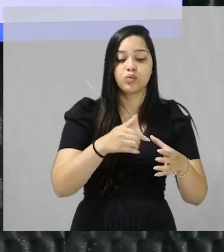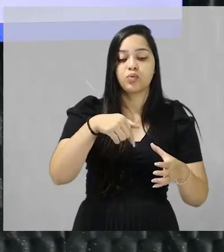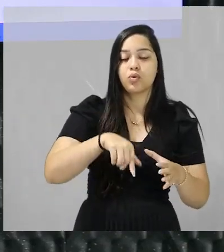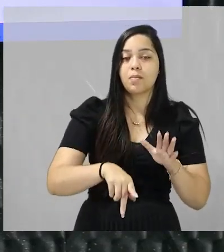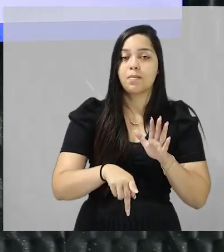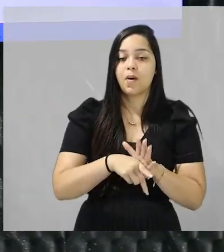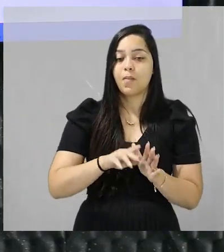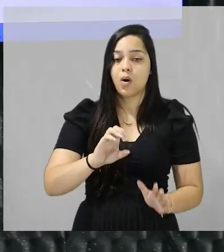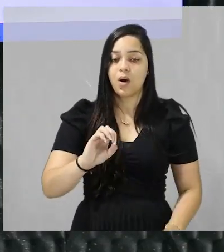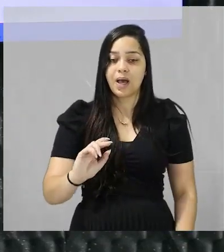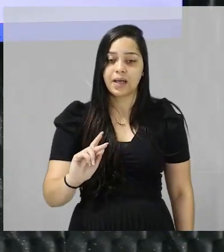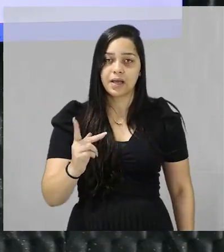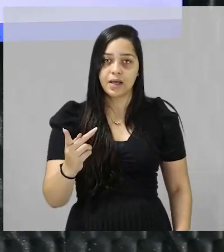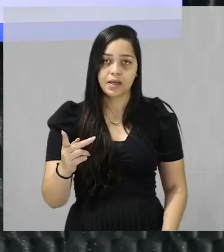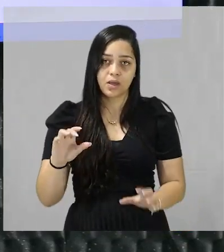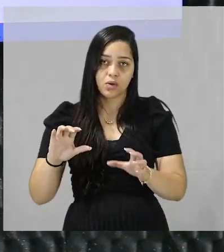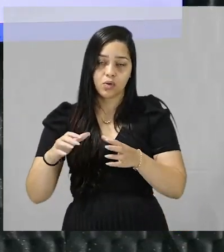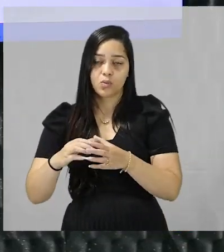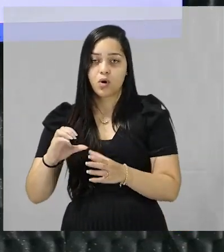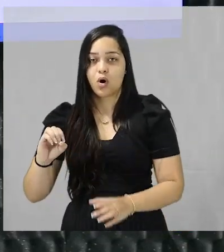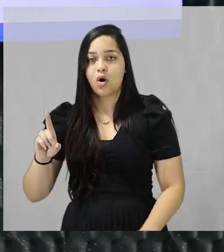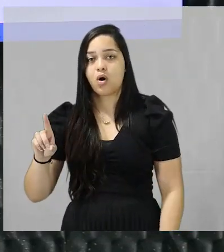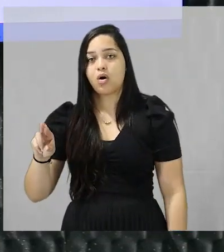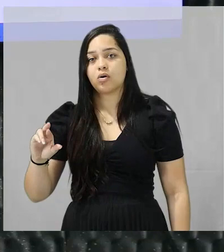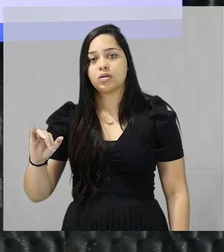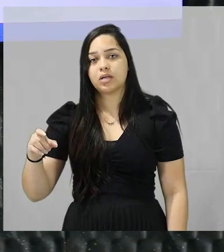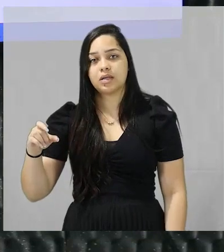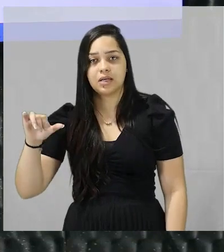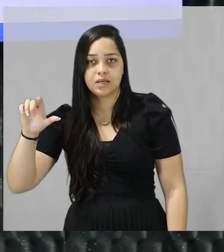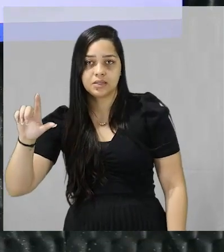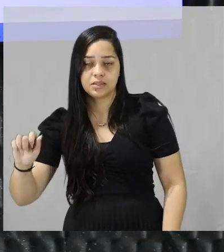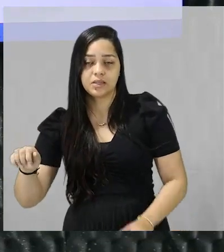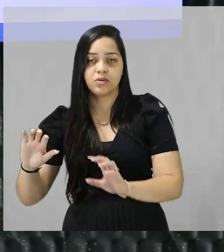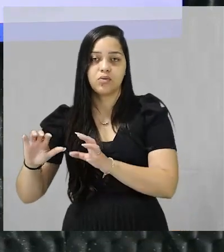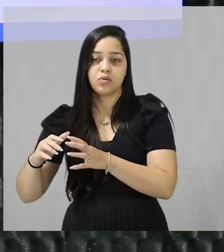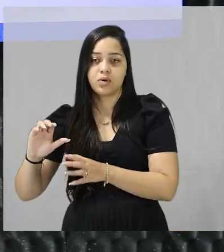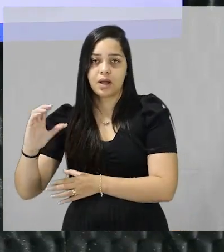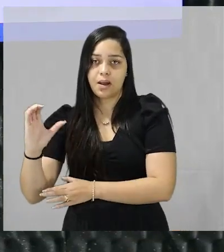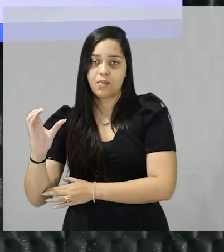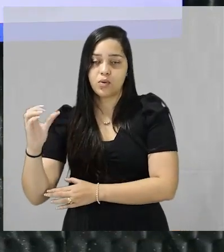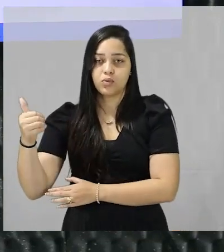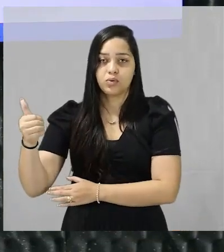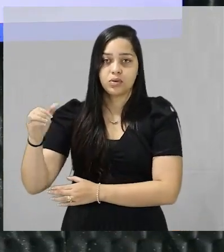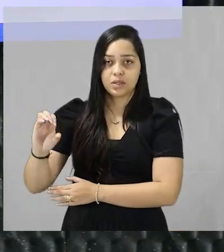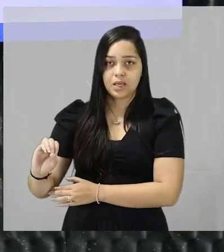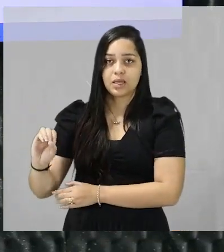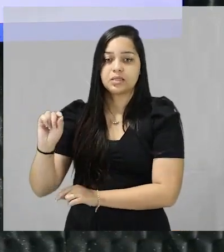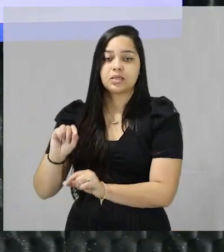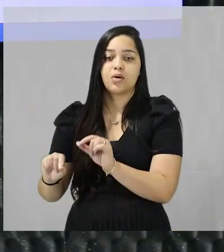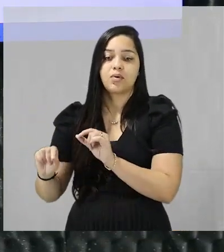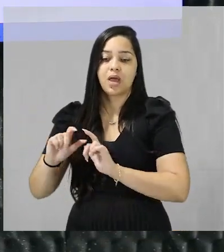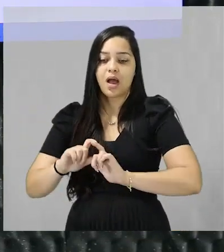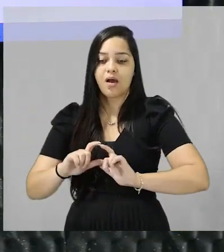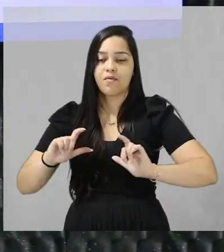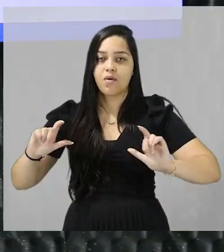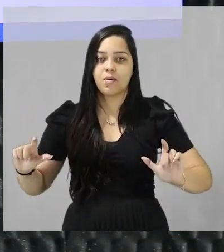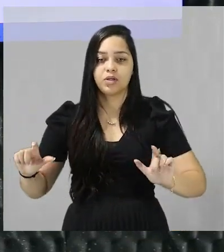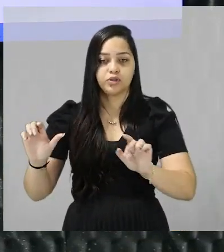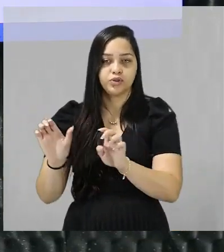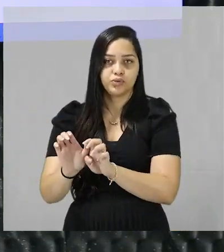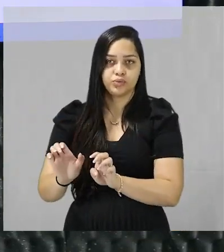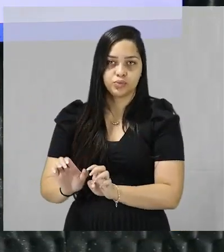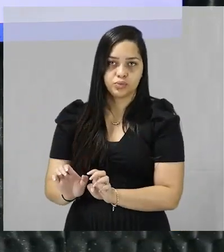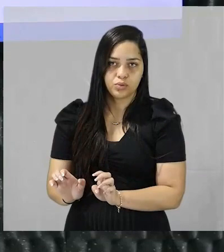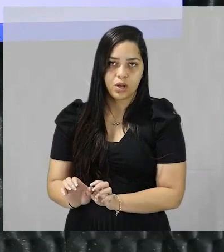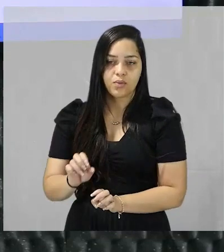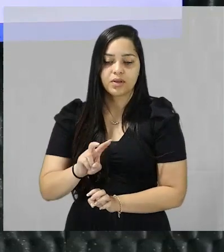grupo OH, que é o grupo hidroxila, no carbono 10. Então é justamente a fórmula estrutural